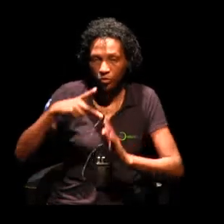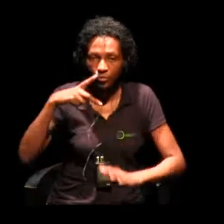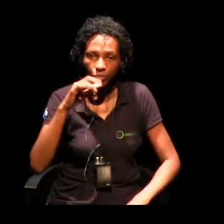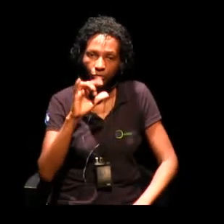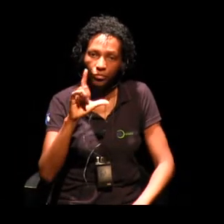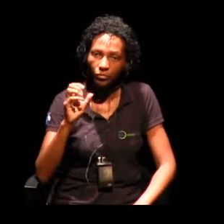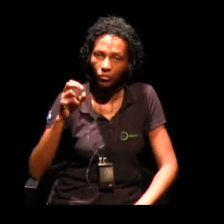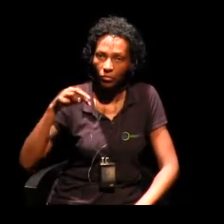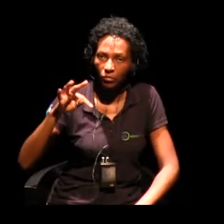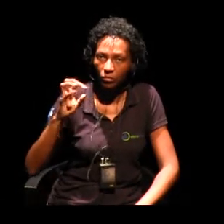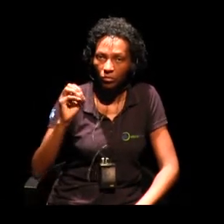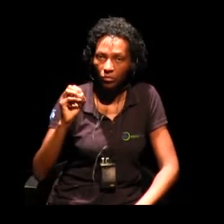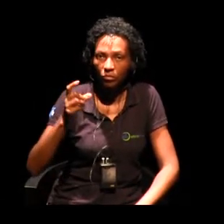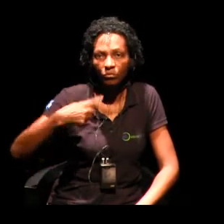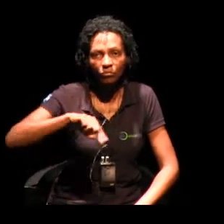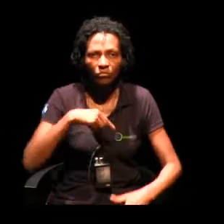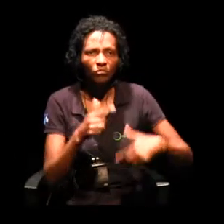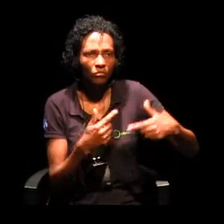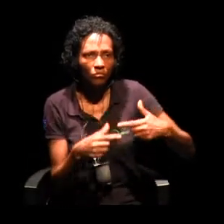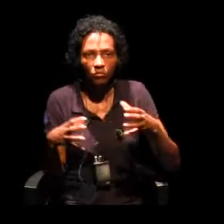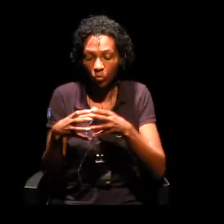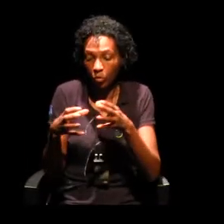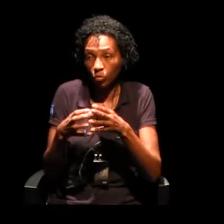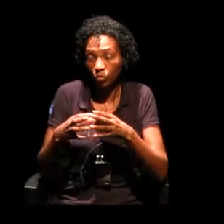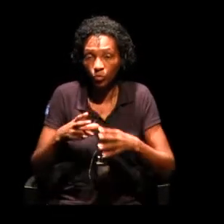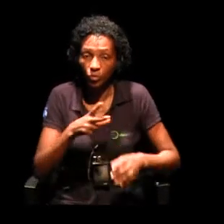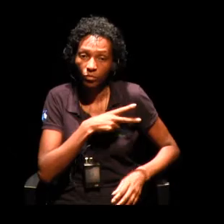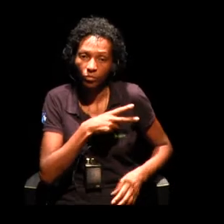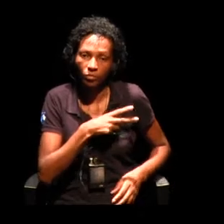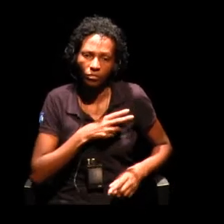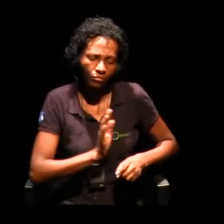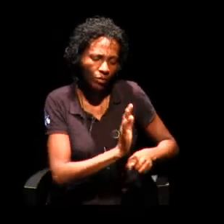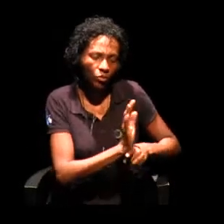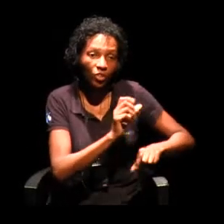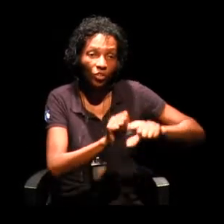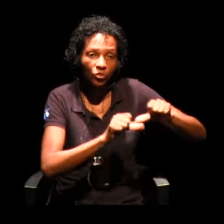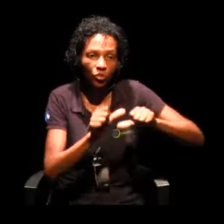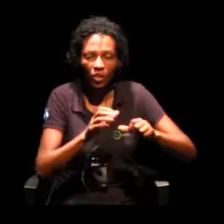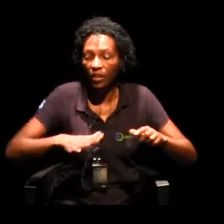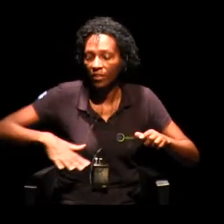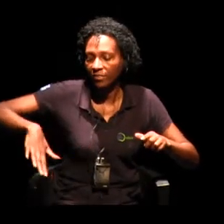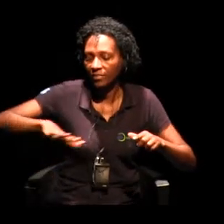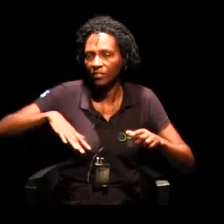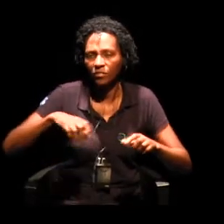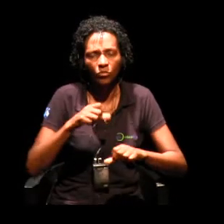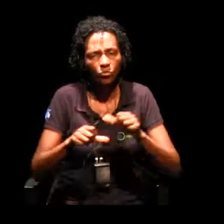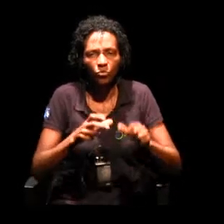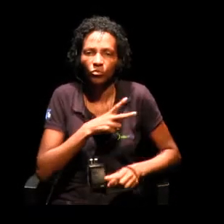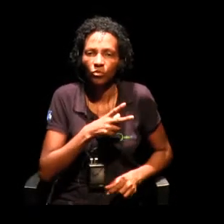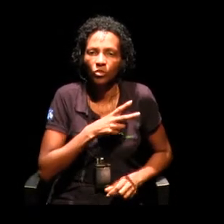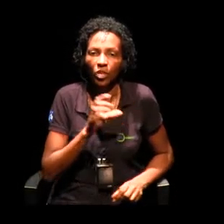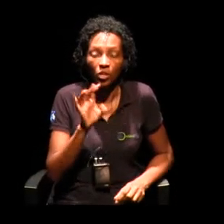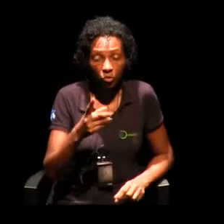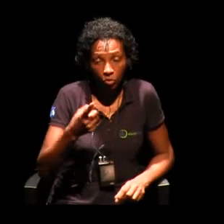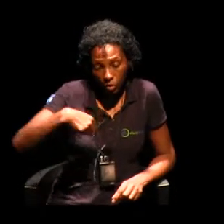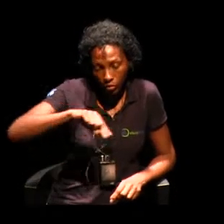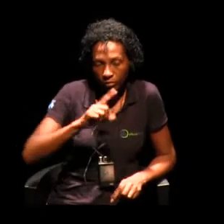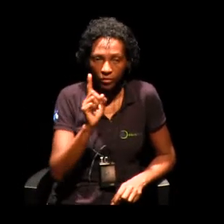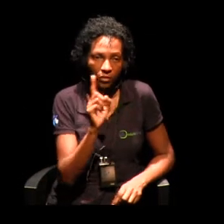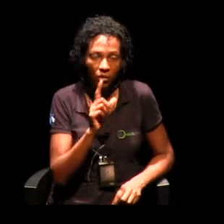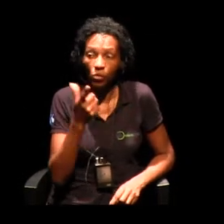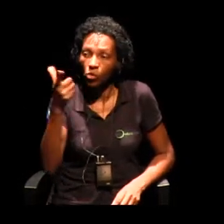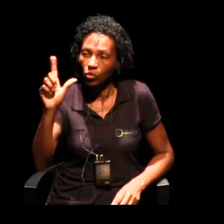nosso plano piloto. Nós estamos trabalhando para entidades privadas para transformar toda essa área privada. Não somente